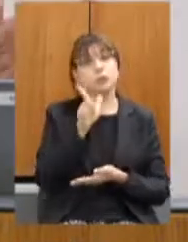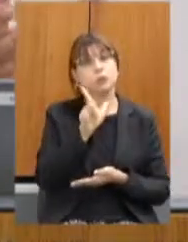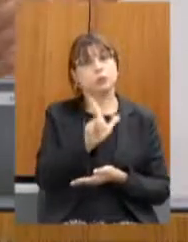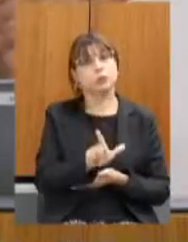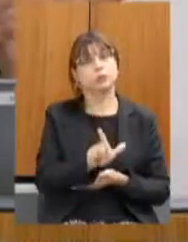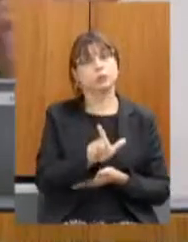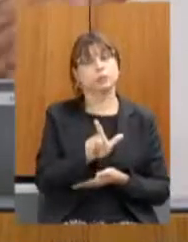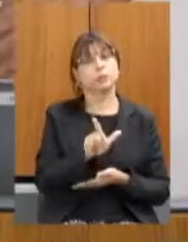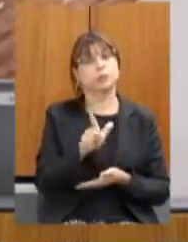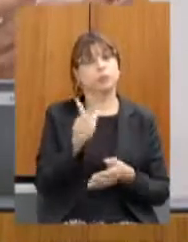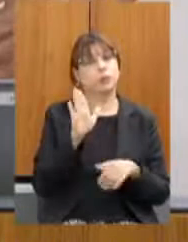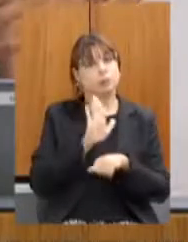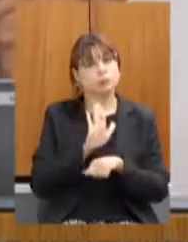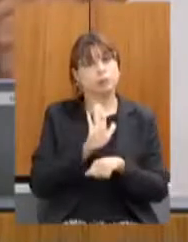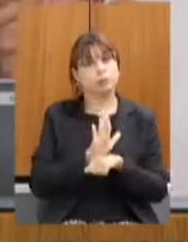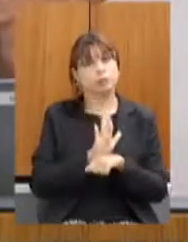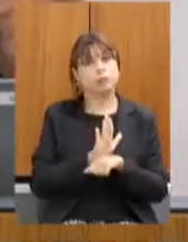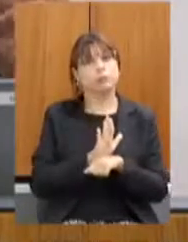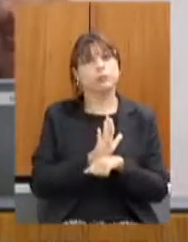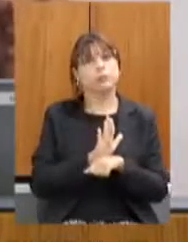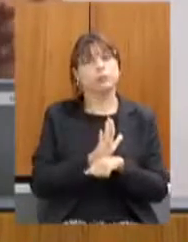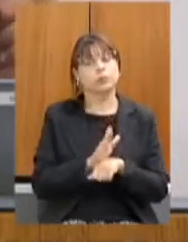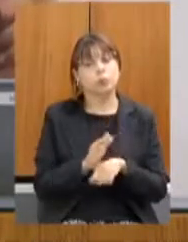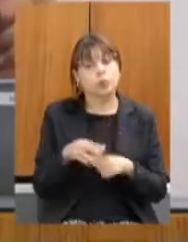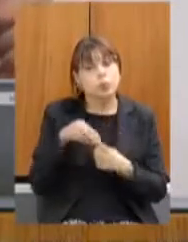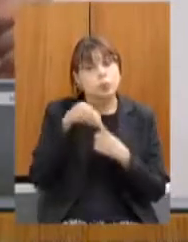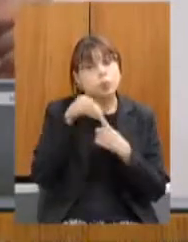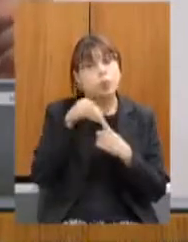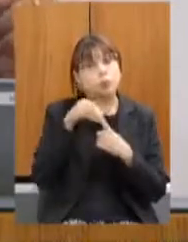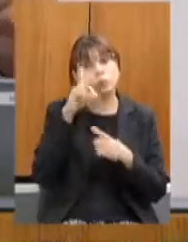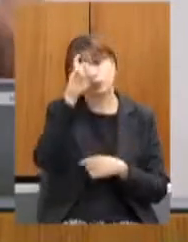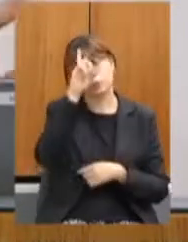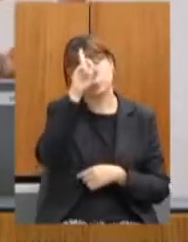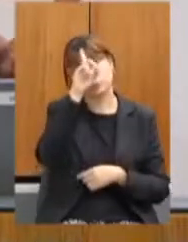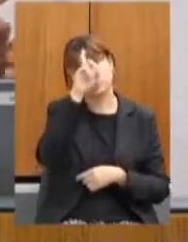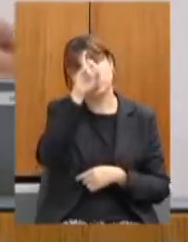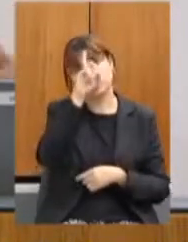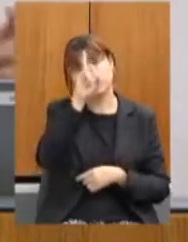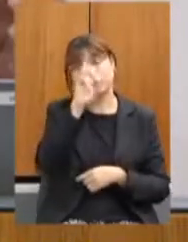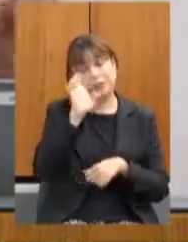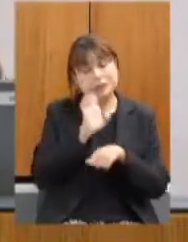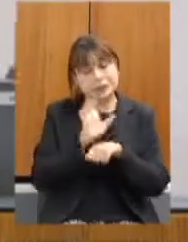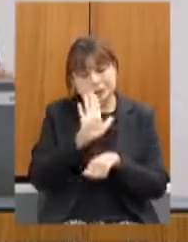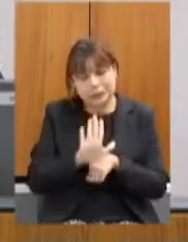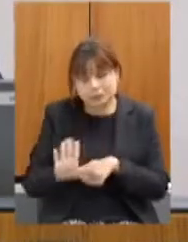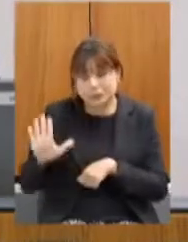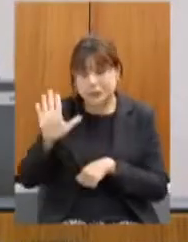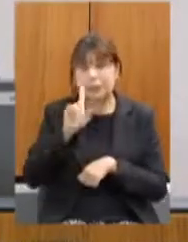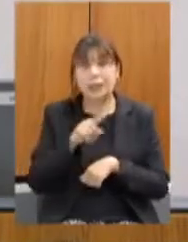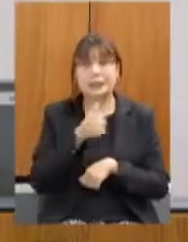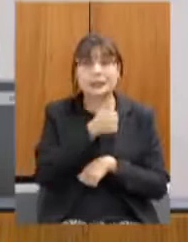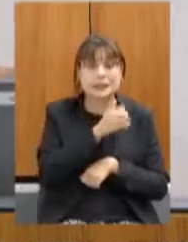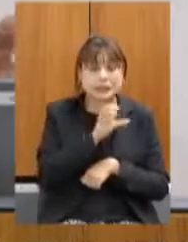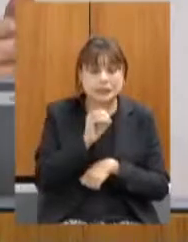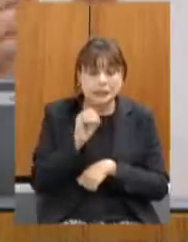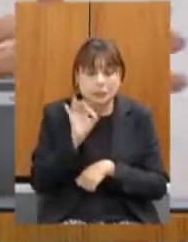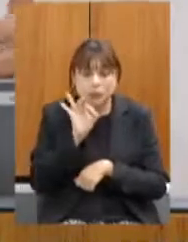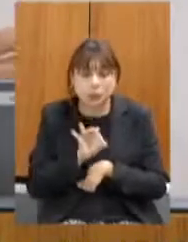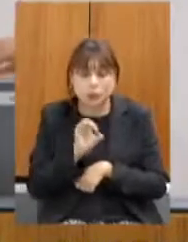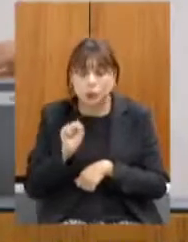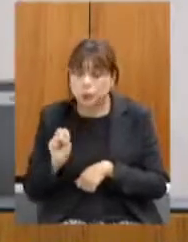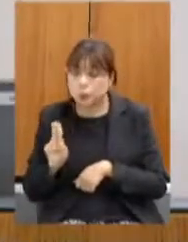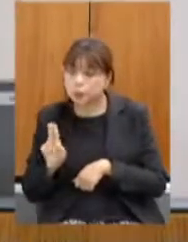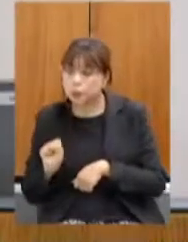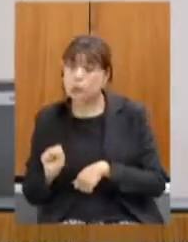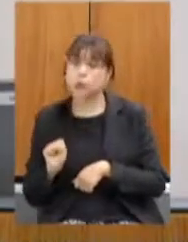de poder ajudar um único hospital do nosso Estado 100% SUS e